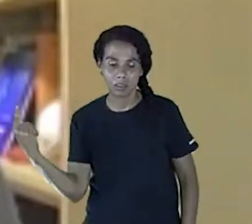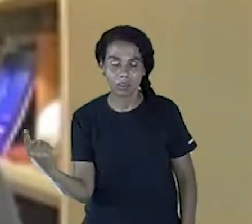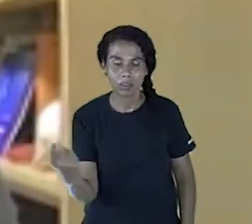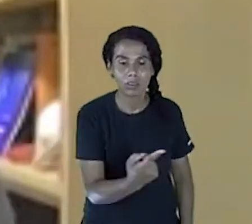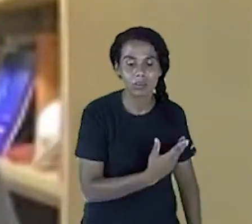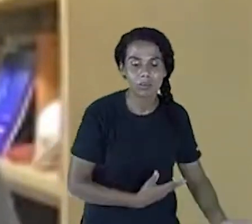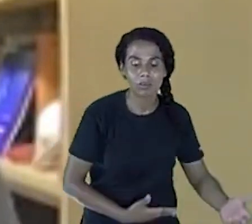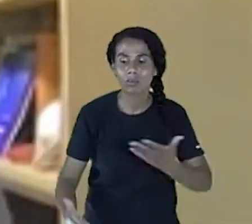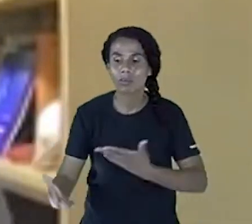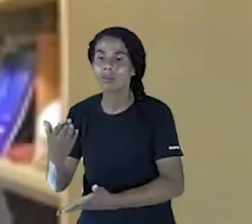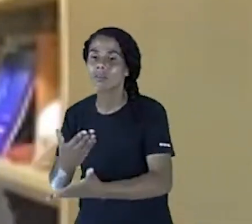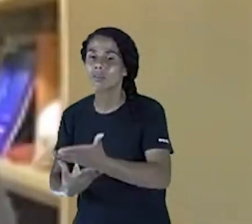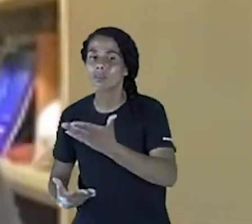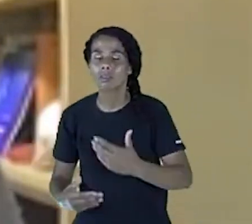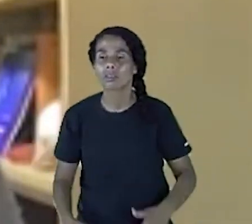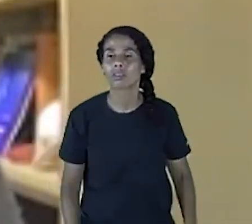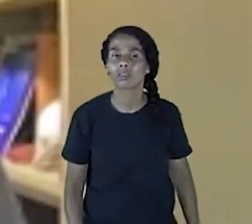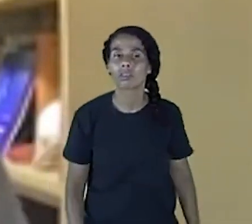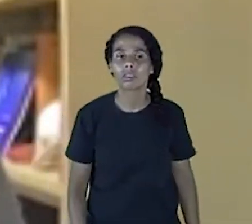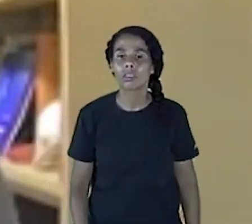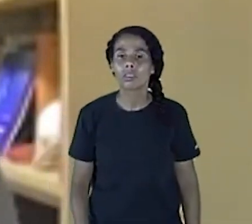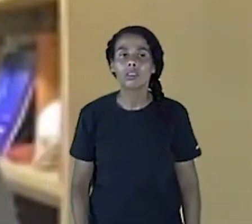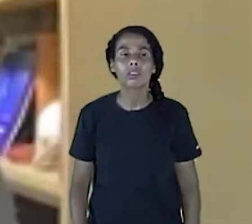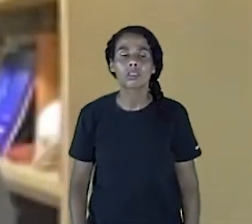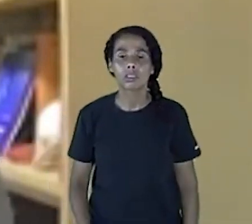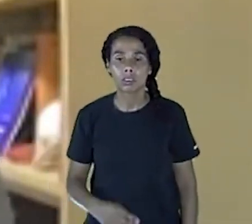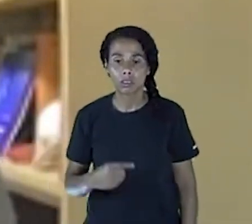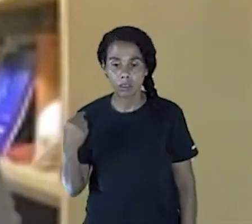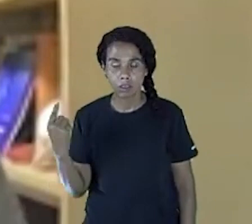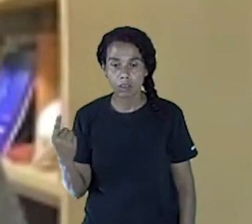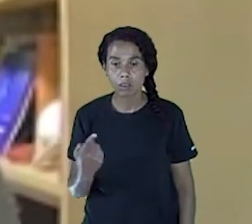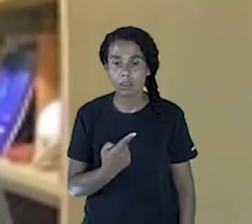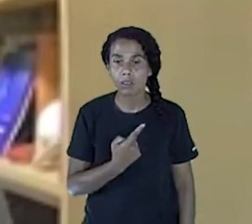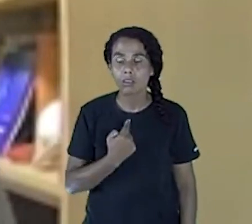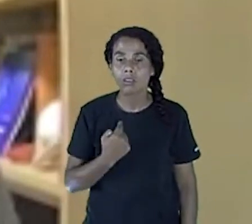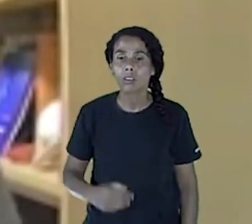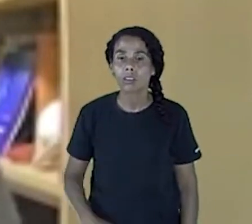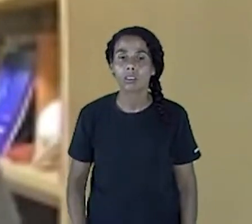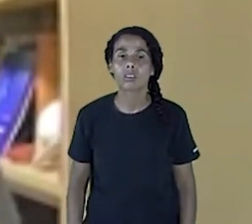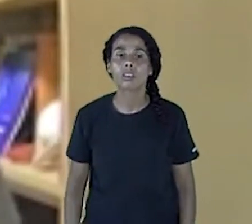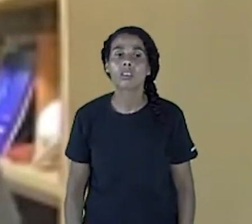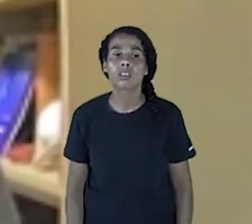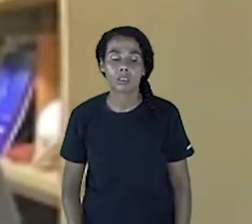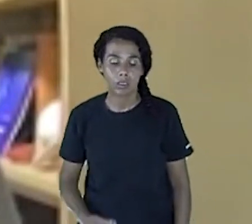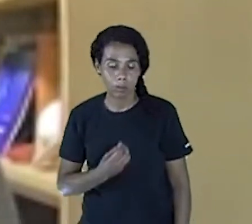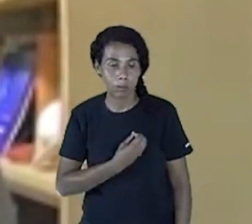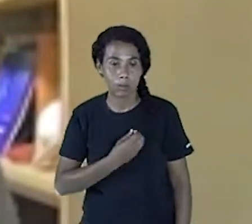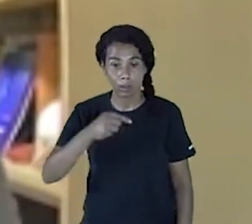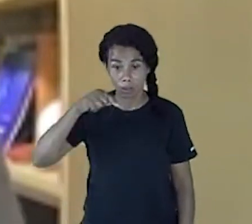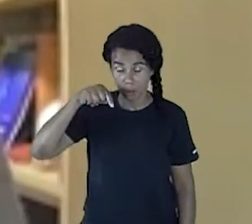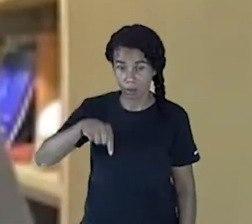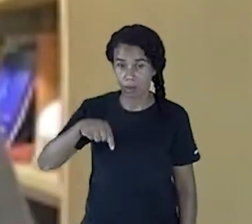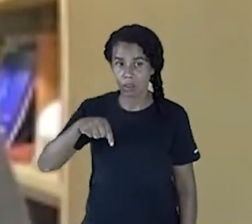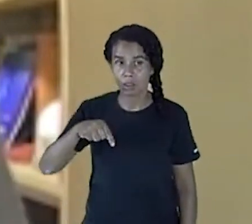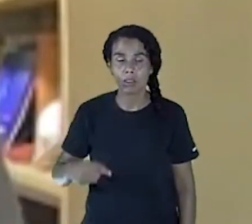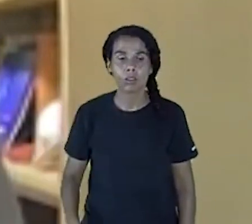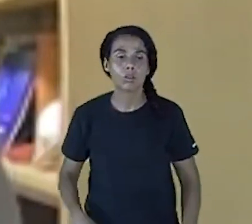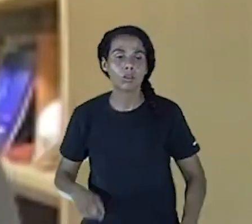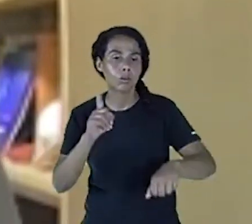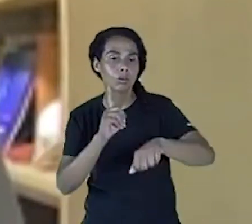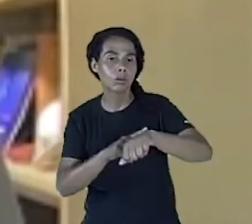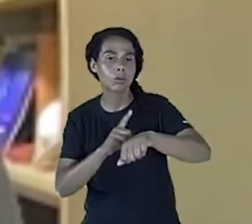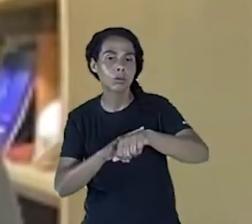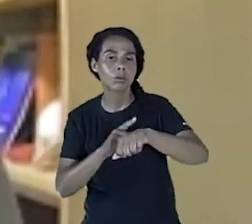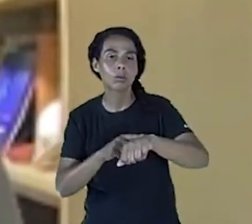pode estar nesse paraíso, que é agora, que não é depois. O Campbell, o Joseph Campbell, diz que